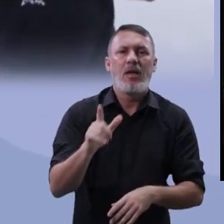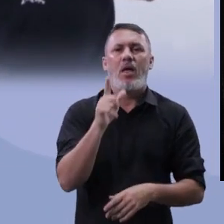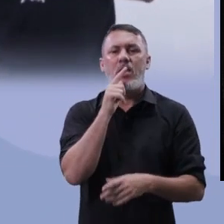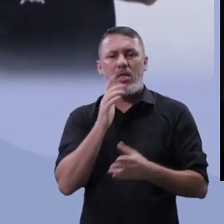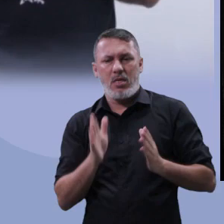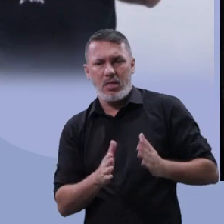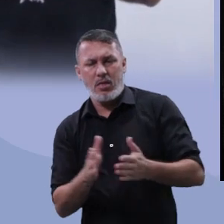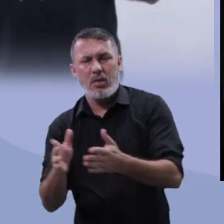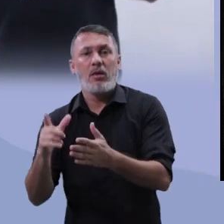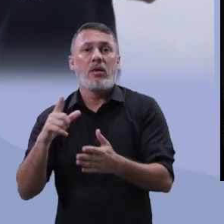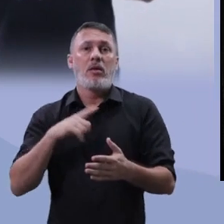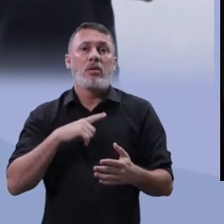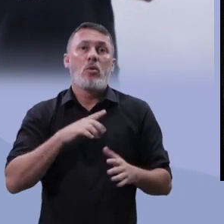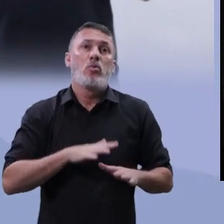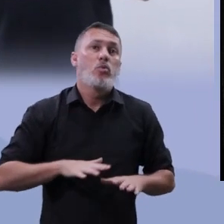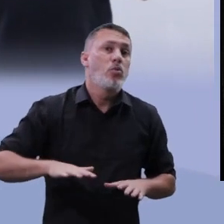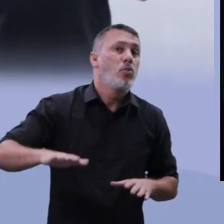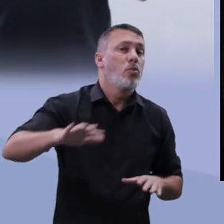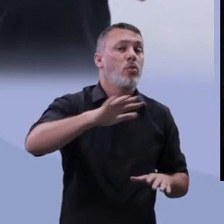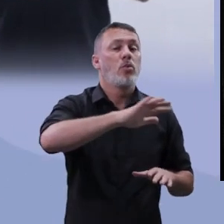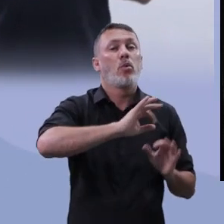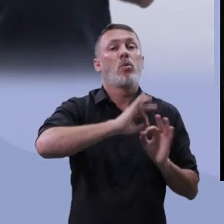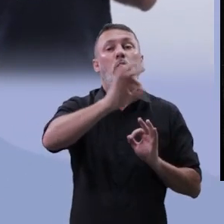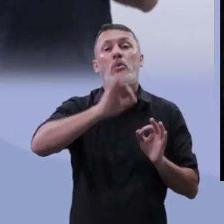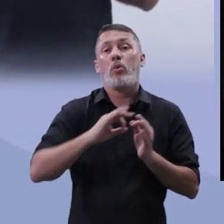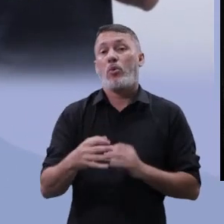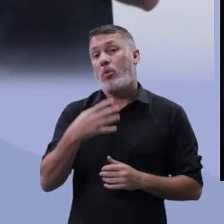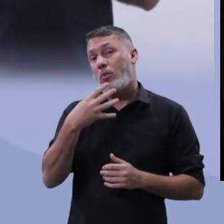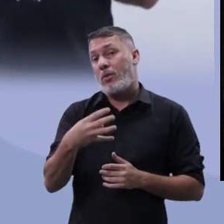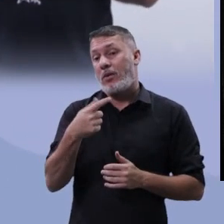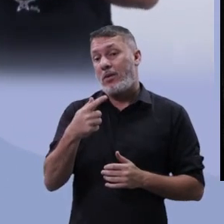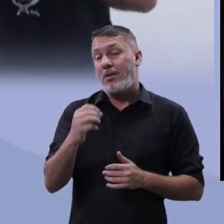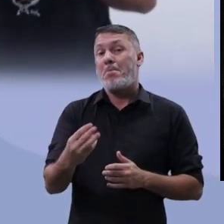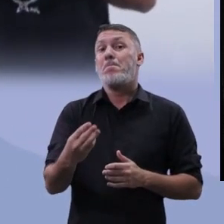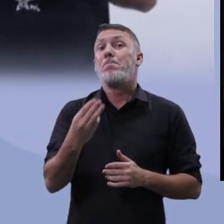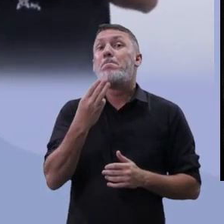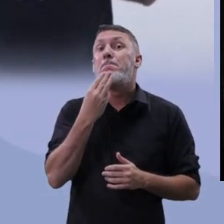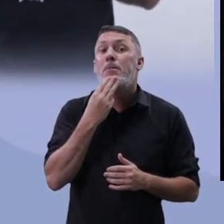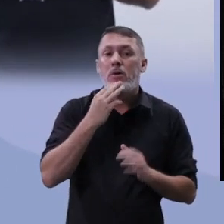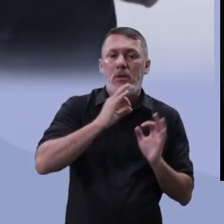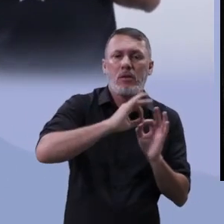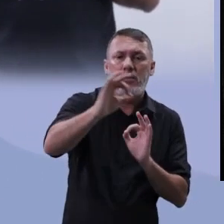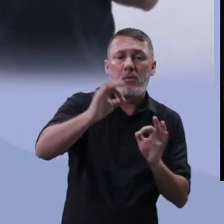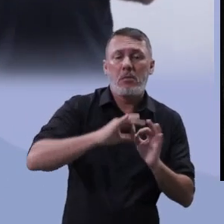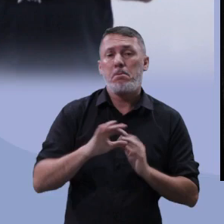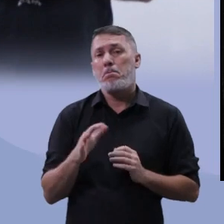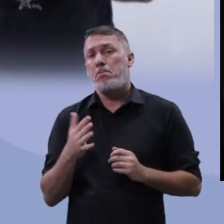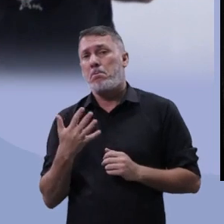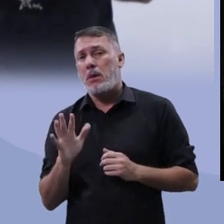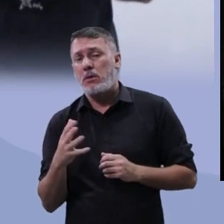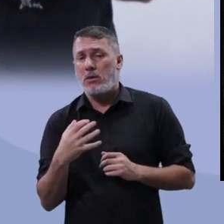florestas e mananciais, cubram por volta de 470 milhões de hectares.